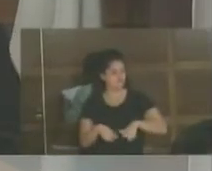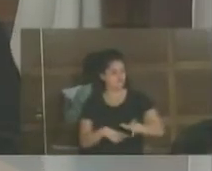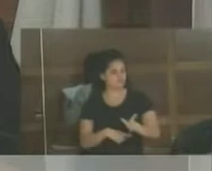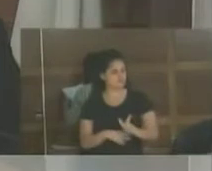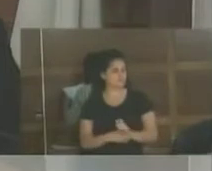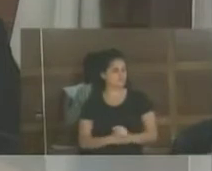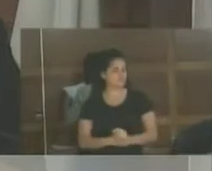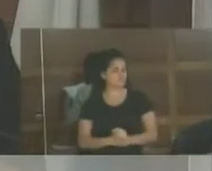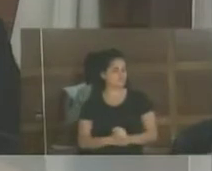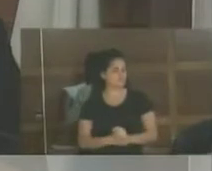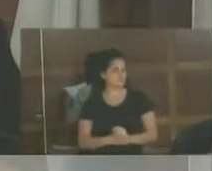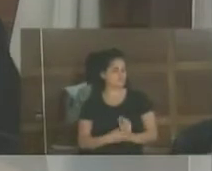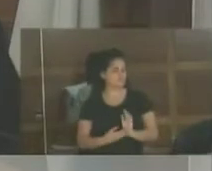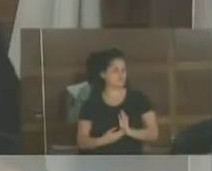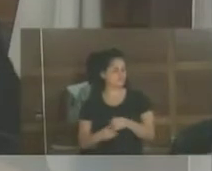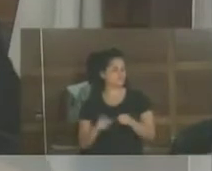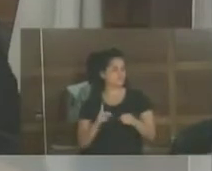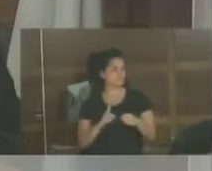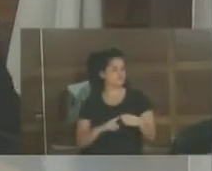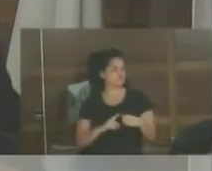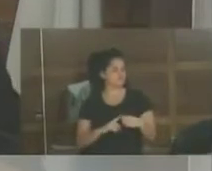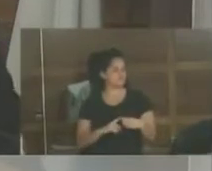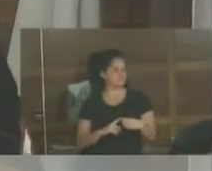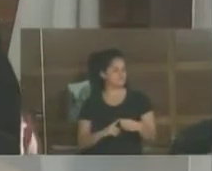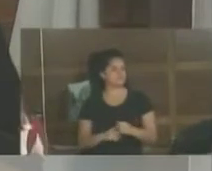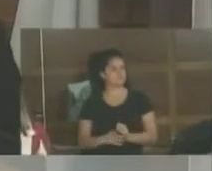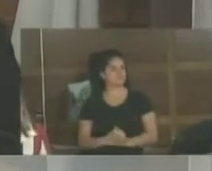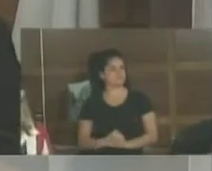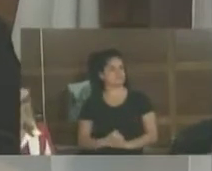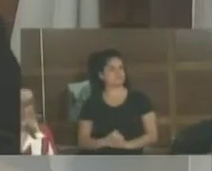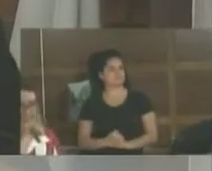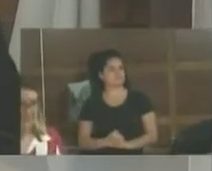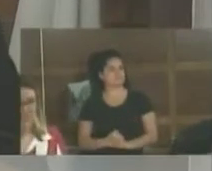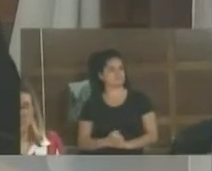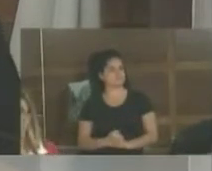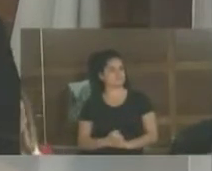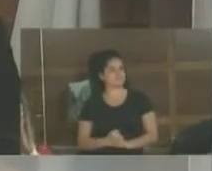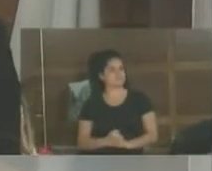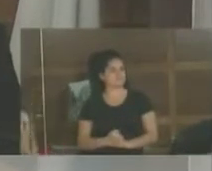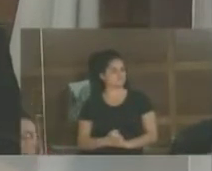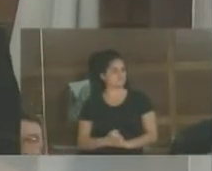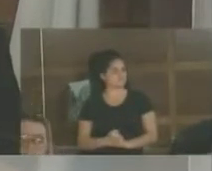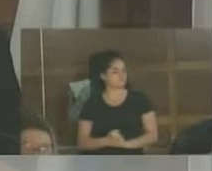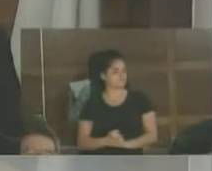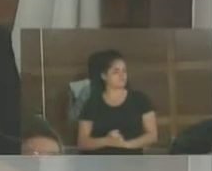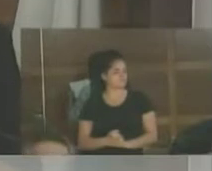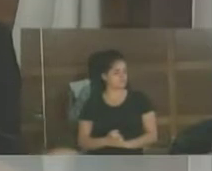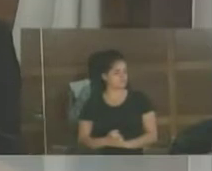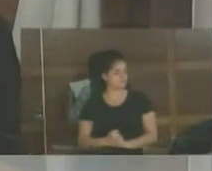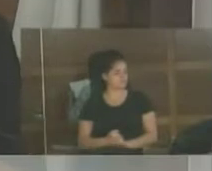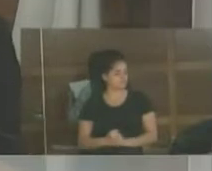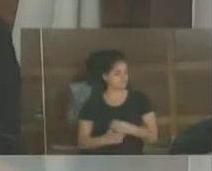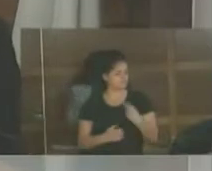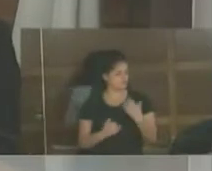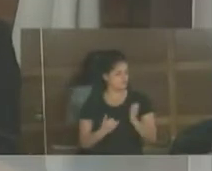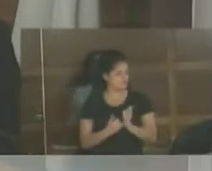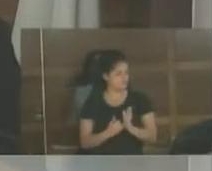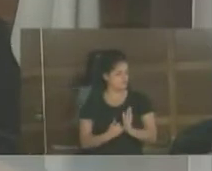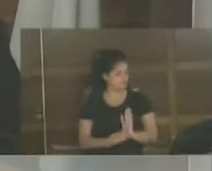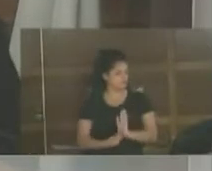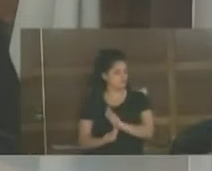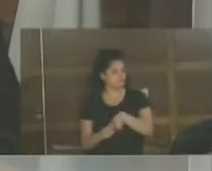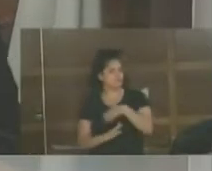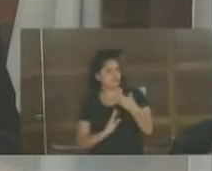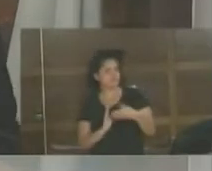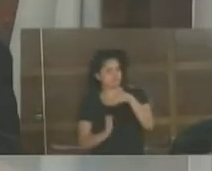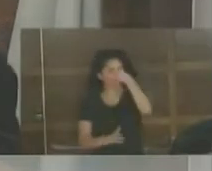bairro, né, os trabalhos que tem sido executado pelo Executivo e as nossas indicações para ajudar todos que